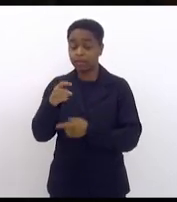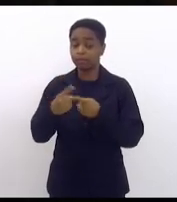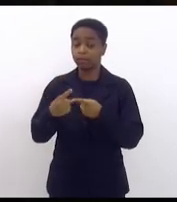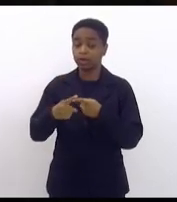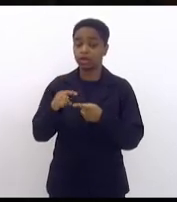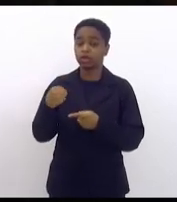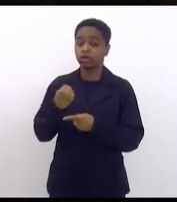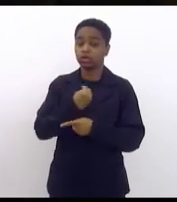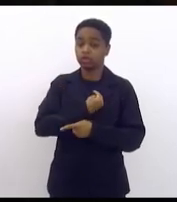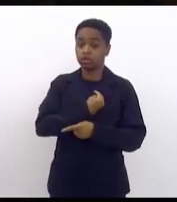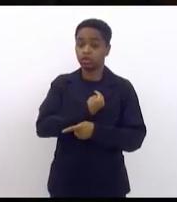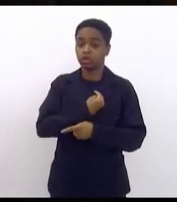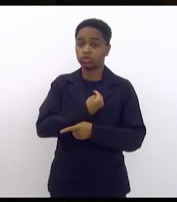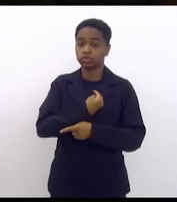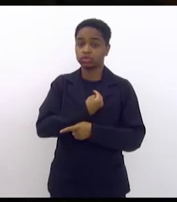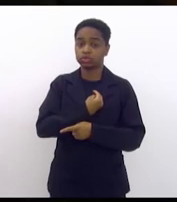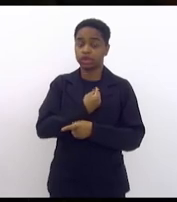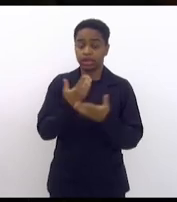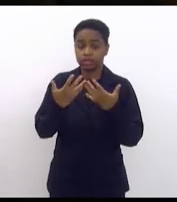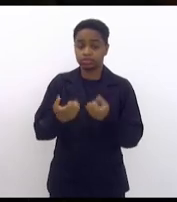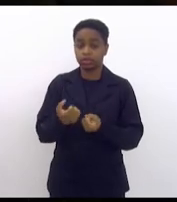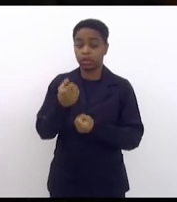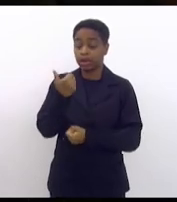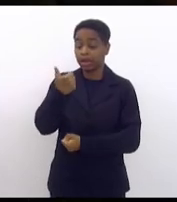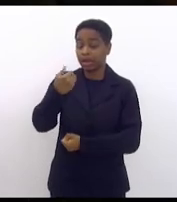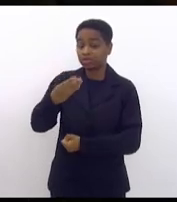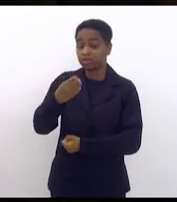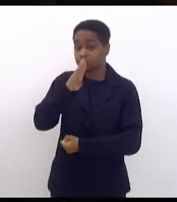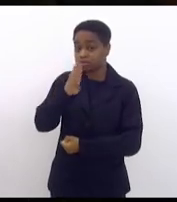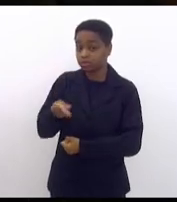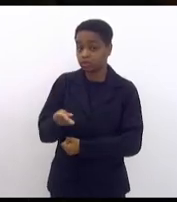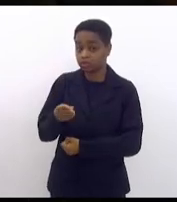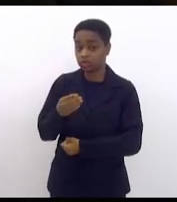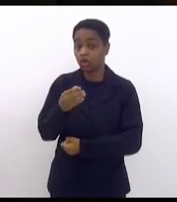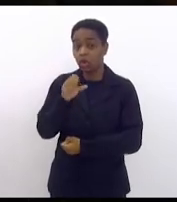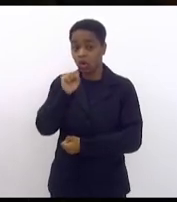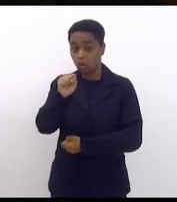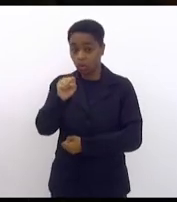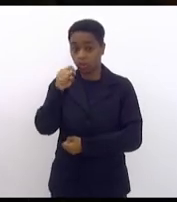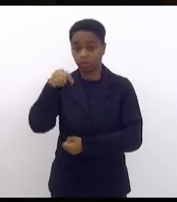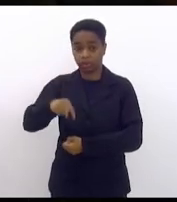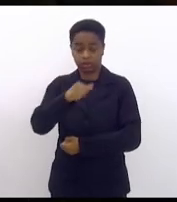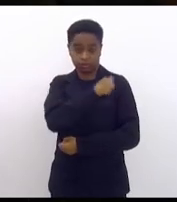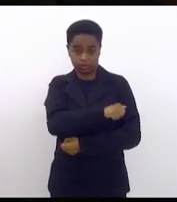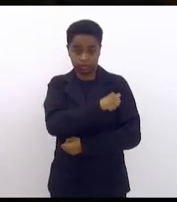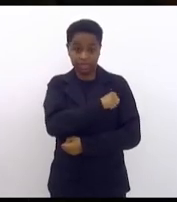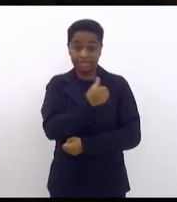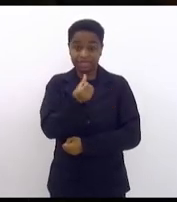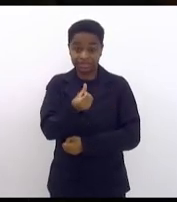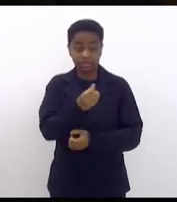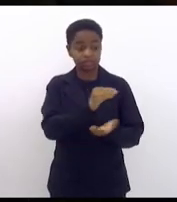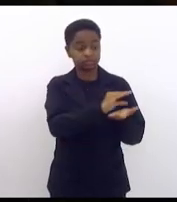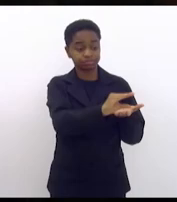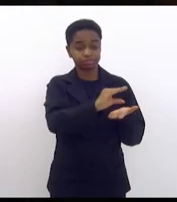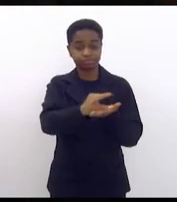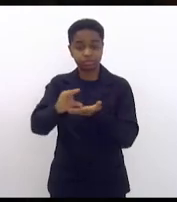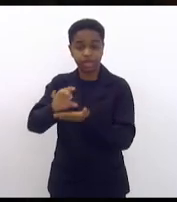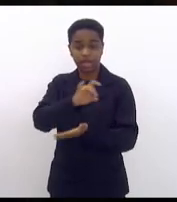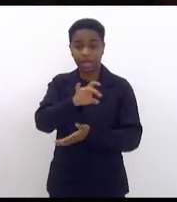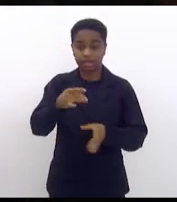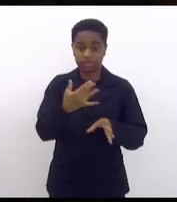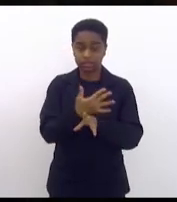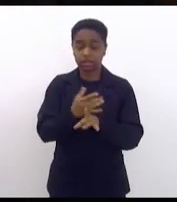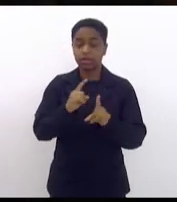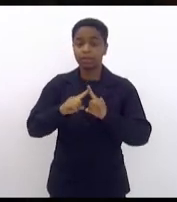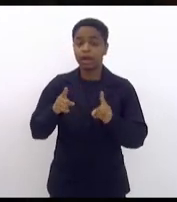reais. 8 para o Estado do Rio de Janeiro, 6 para os municípios. O que que Cláudio Castro fez com o dinheiro da venda da